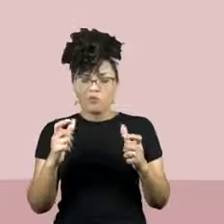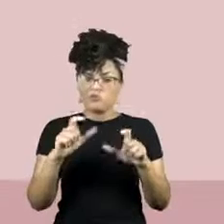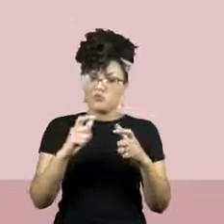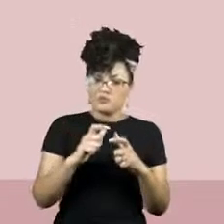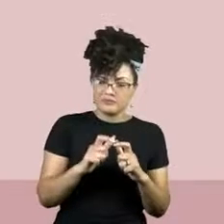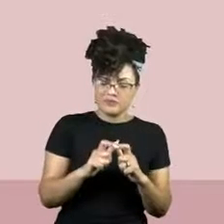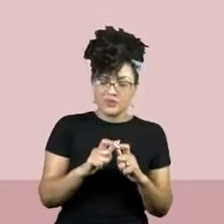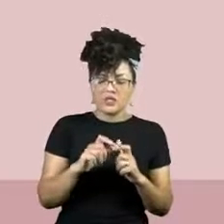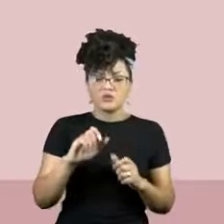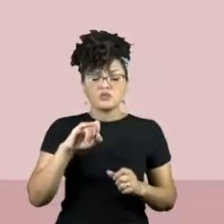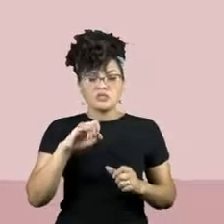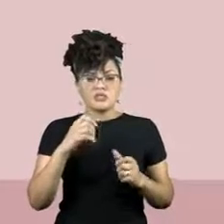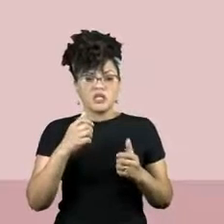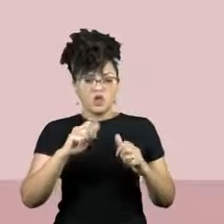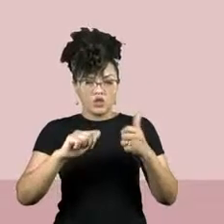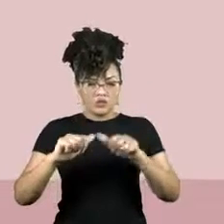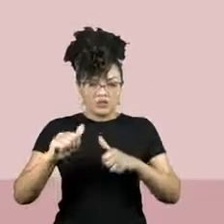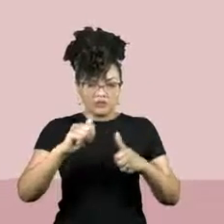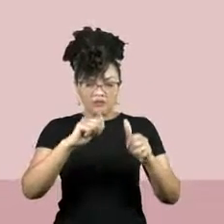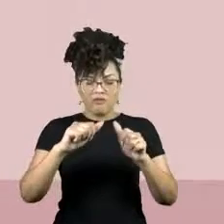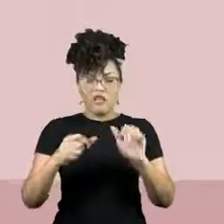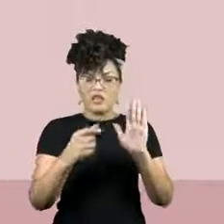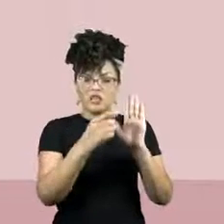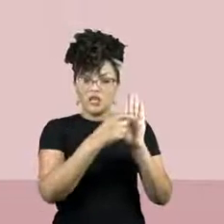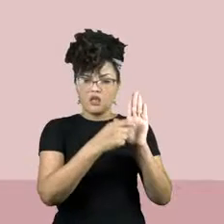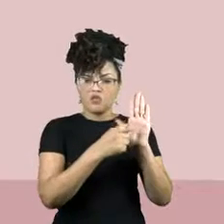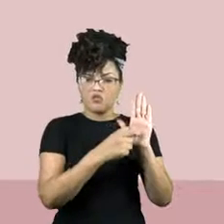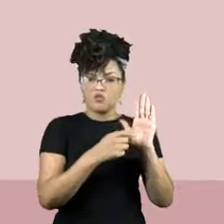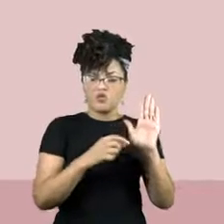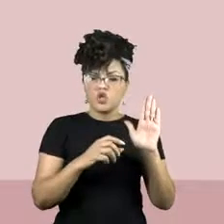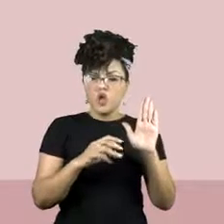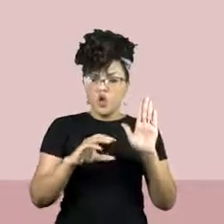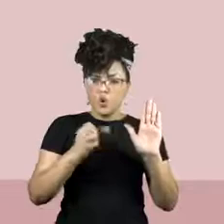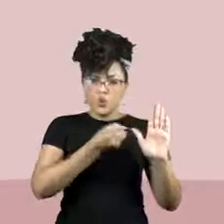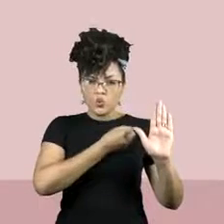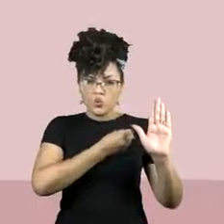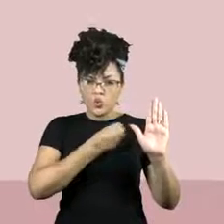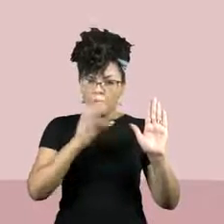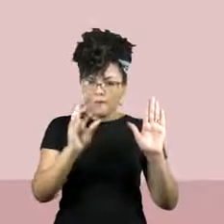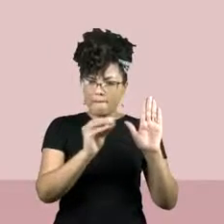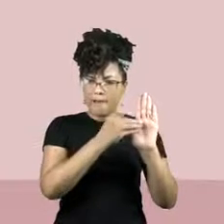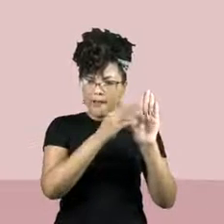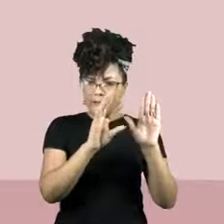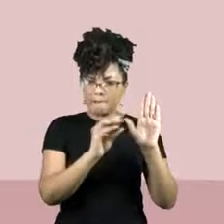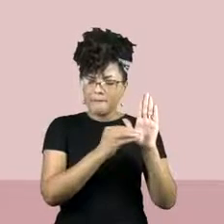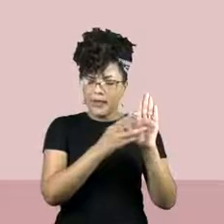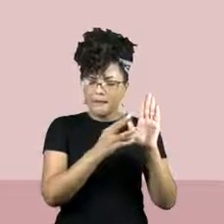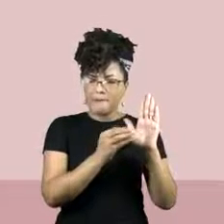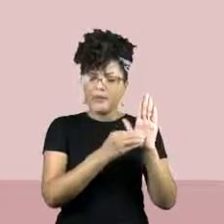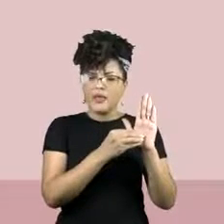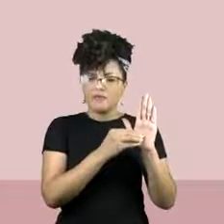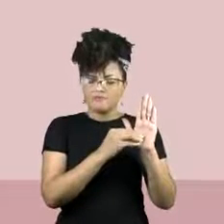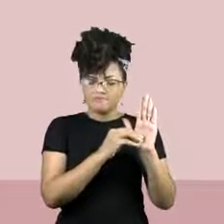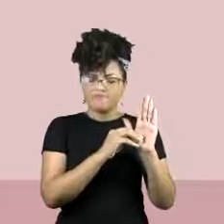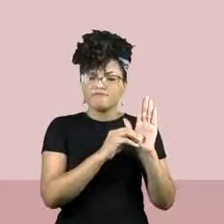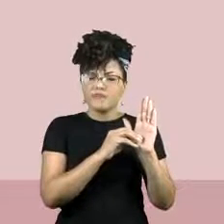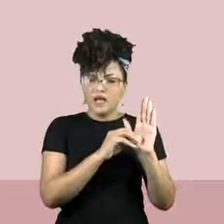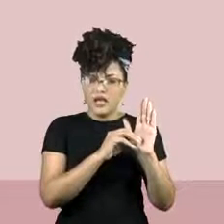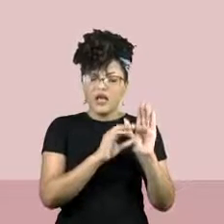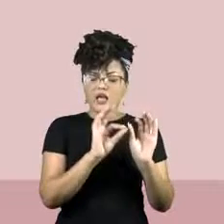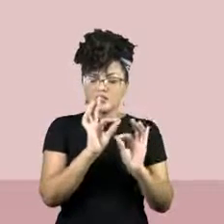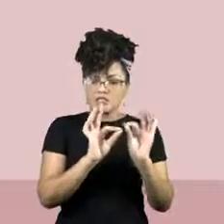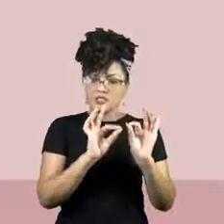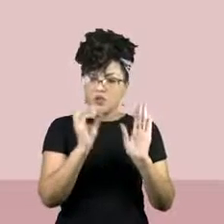começa a variar esses valores aqui, a gente percebe um valor simbólico, uma mudança simbólica nos fatores de segurança.